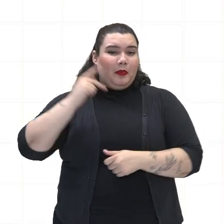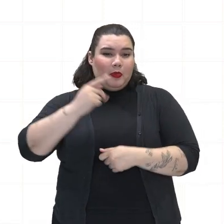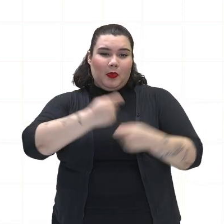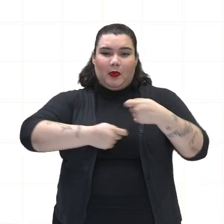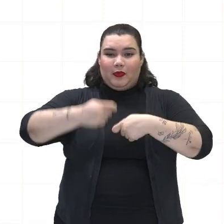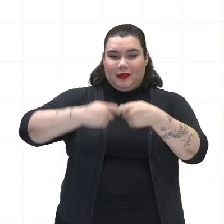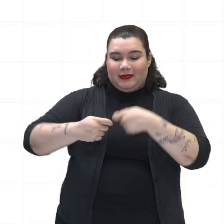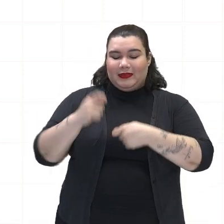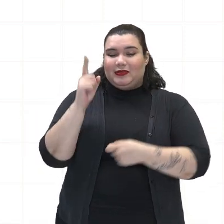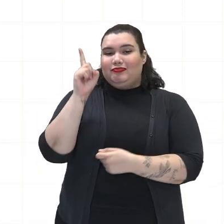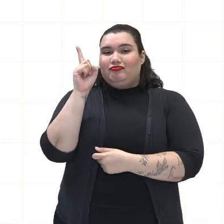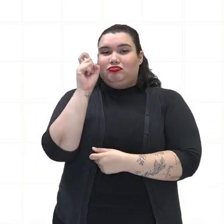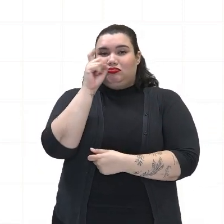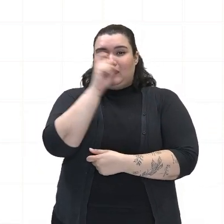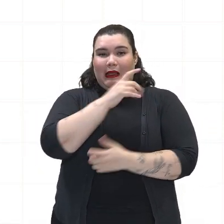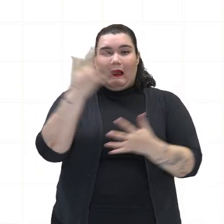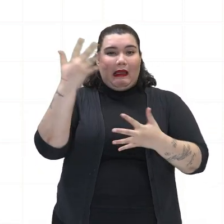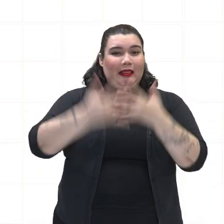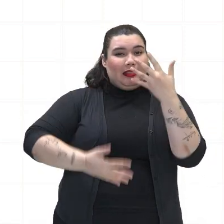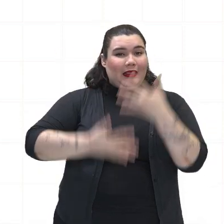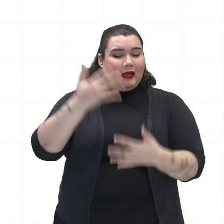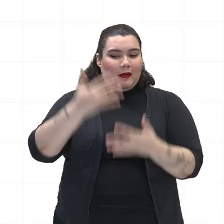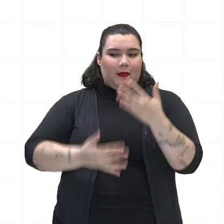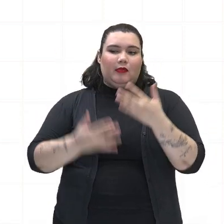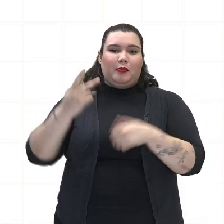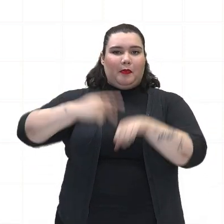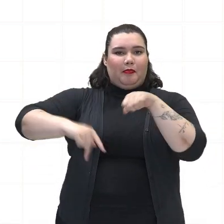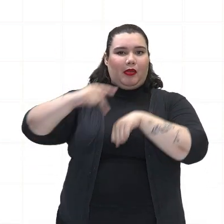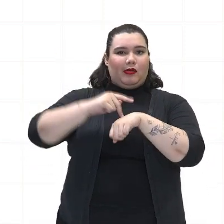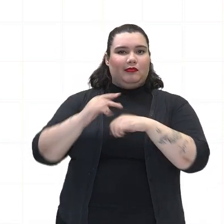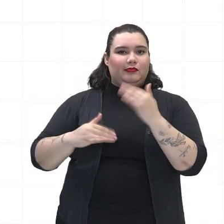econômica que dificultaram seu